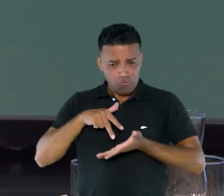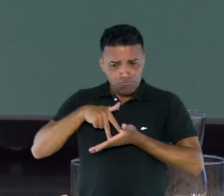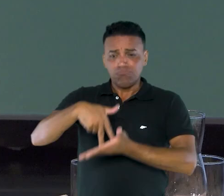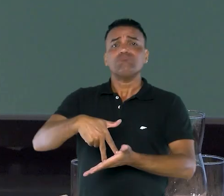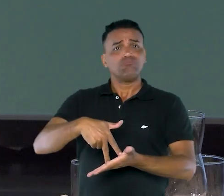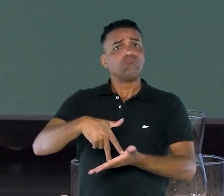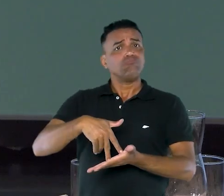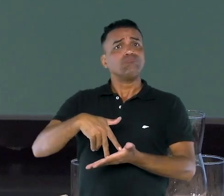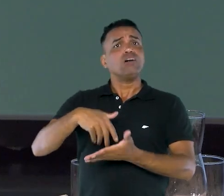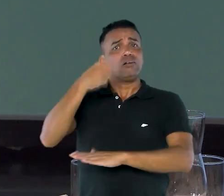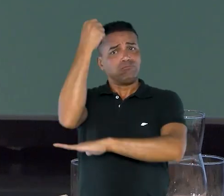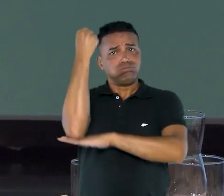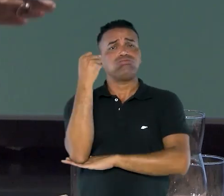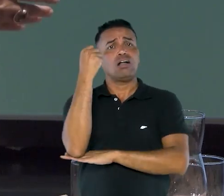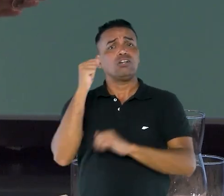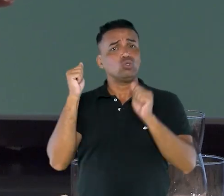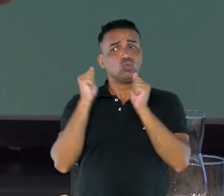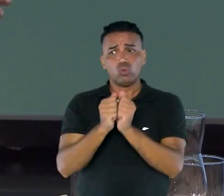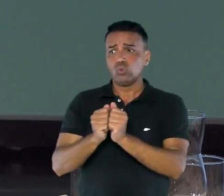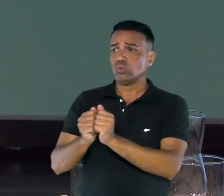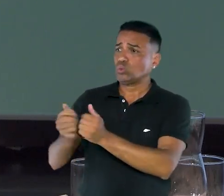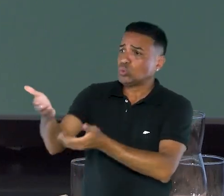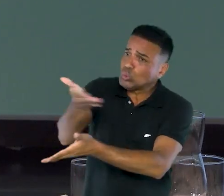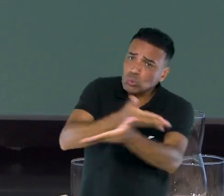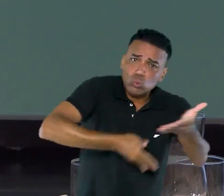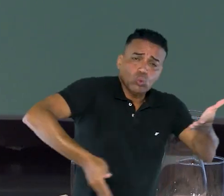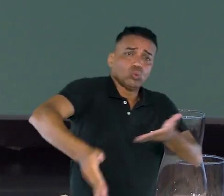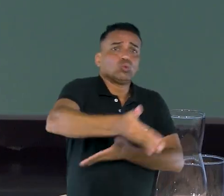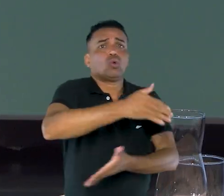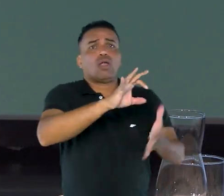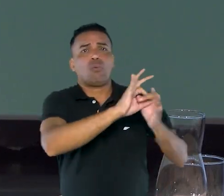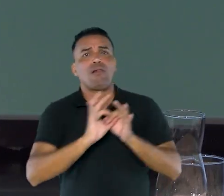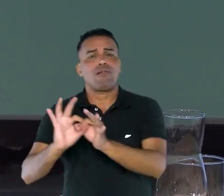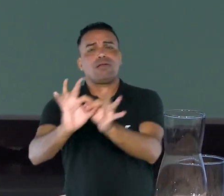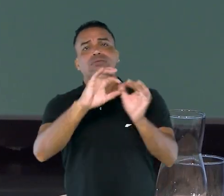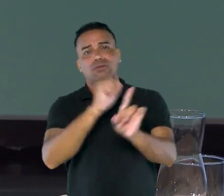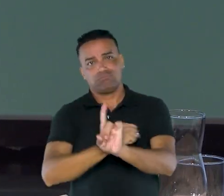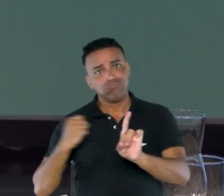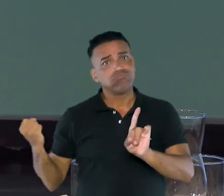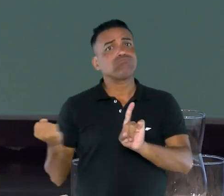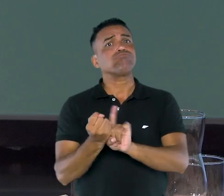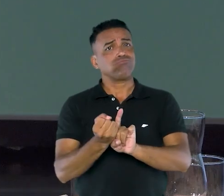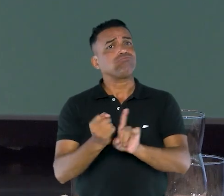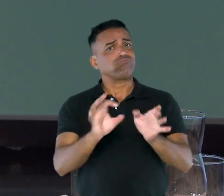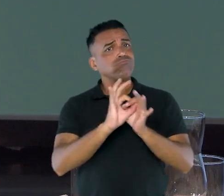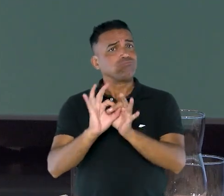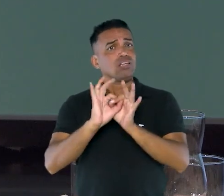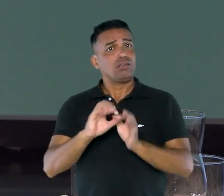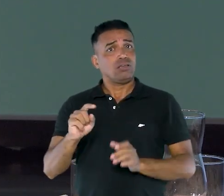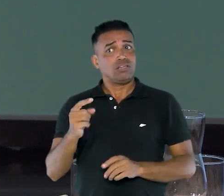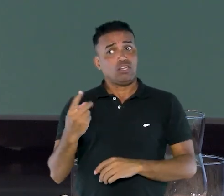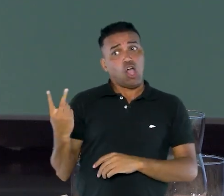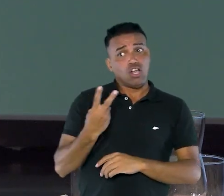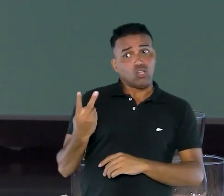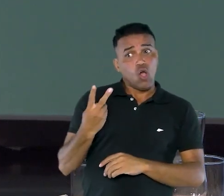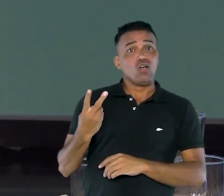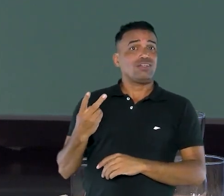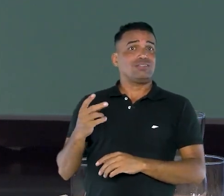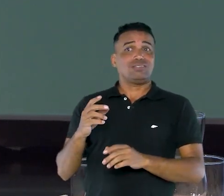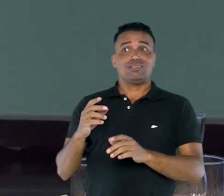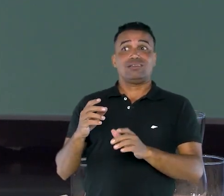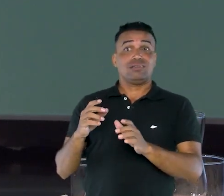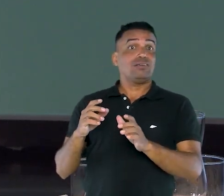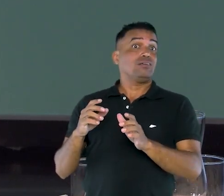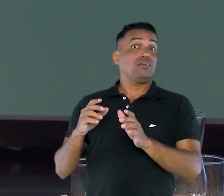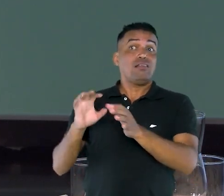você mesmo, junto com o outro. É um elo social, é um laço com o outro em que nós dois